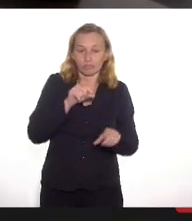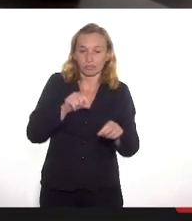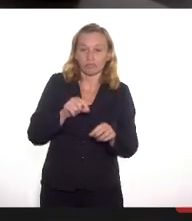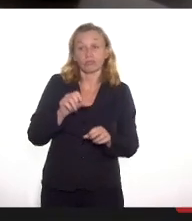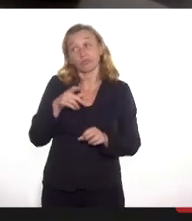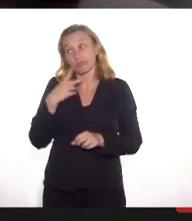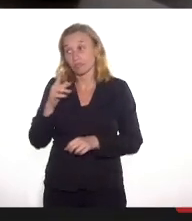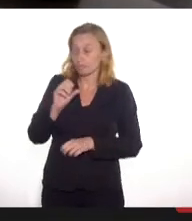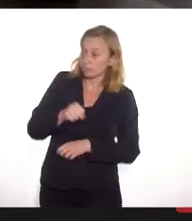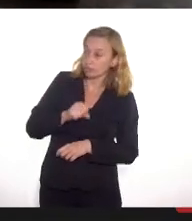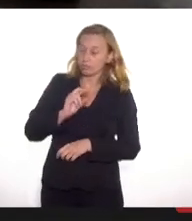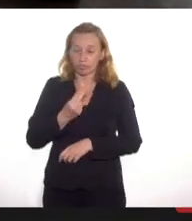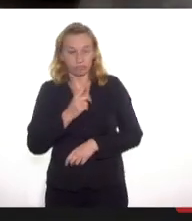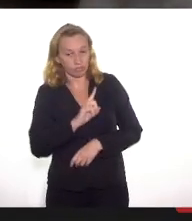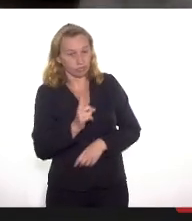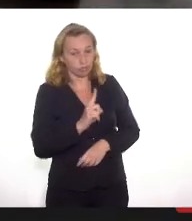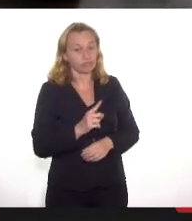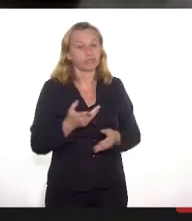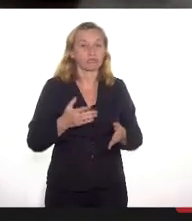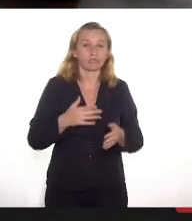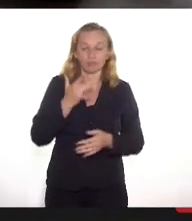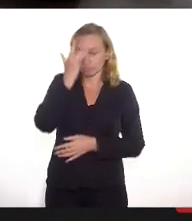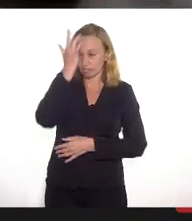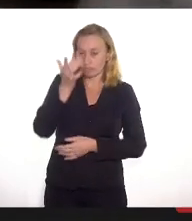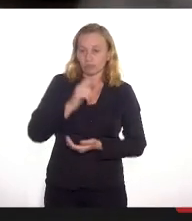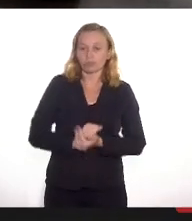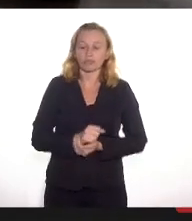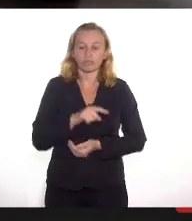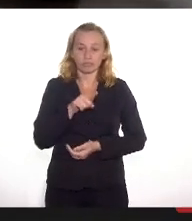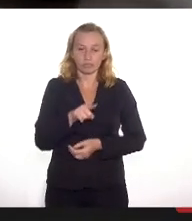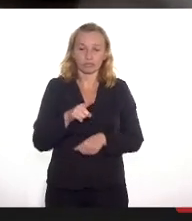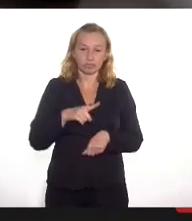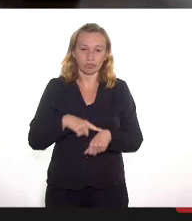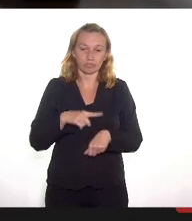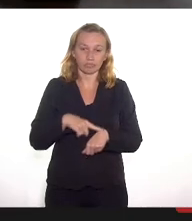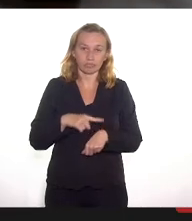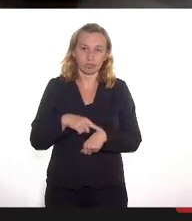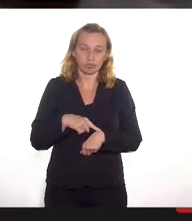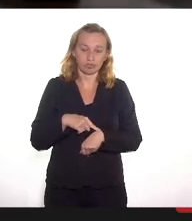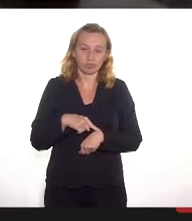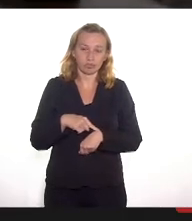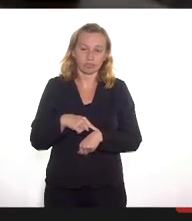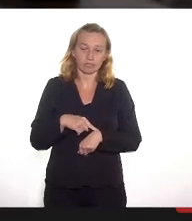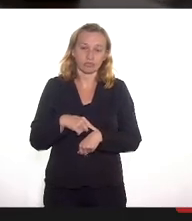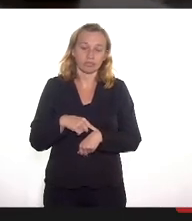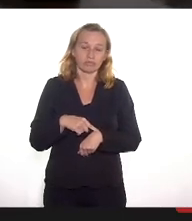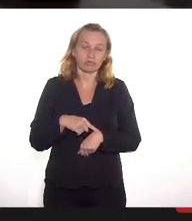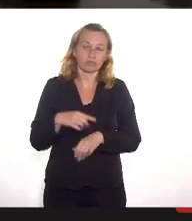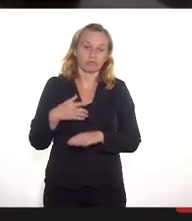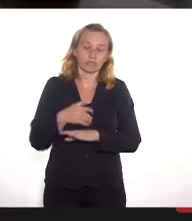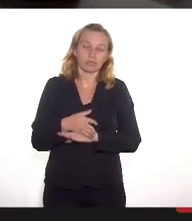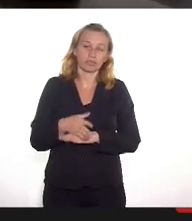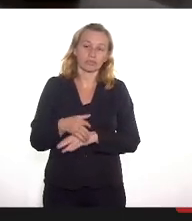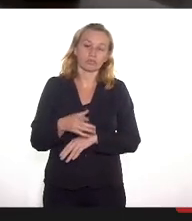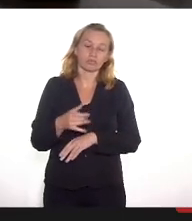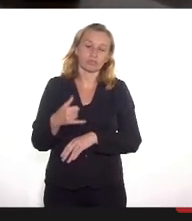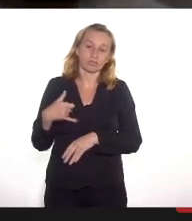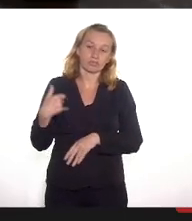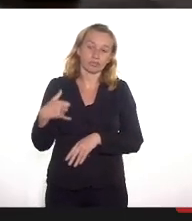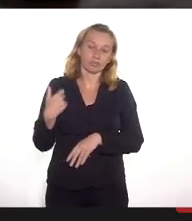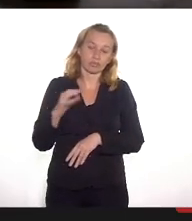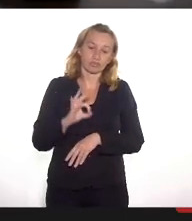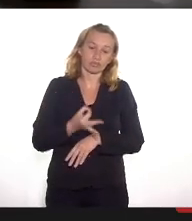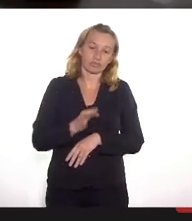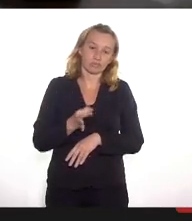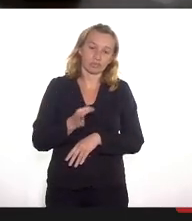se quer dizer ou não isso Vai facilitar quando esse momento que a gente pensa na questão da faixa etária da vacinação